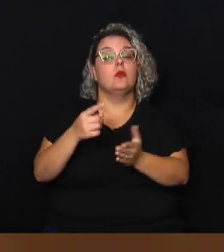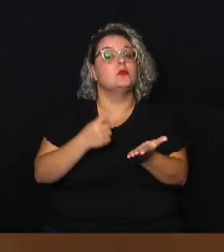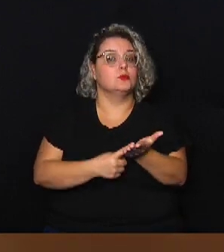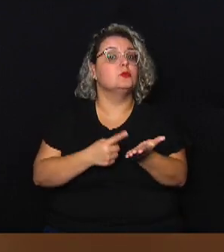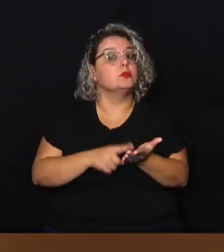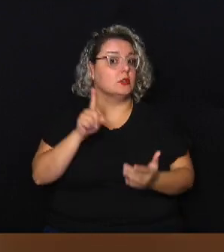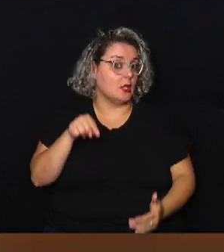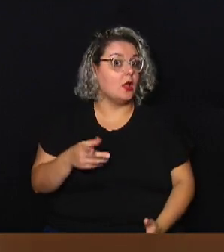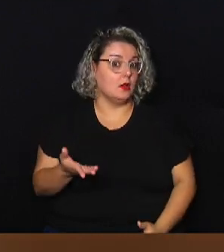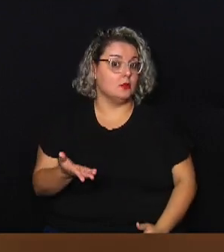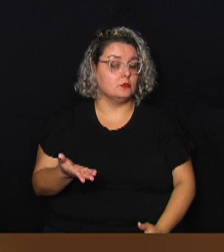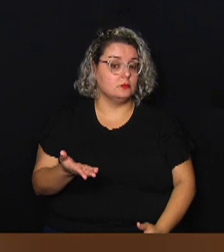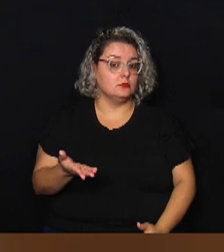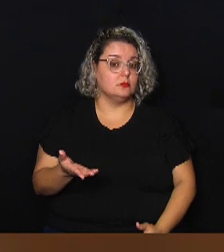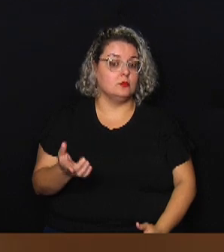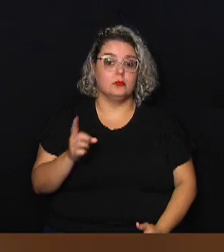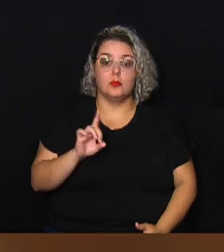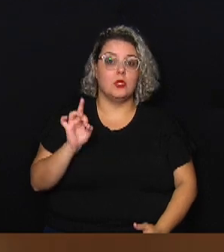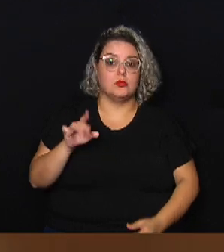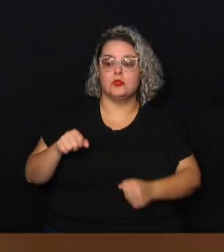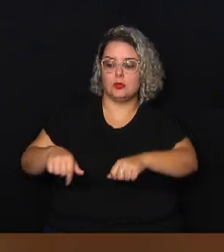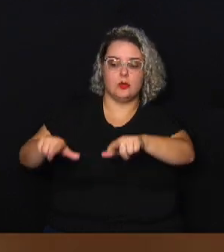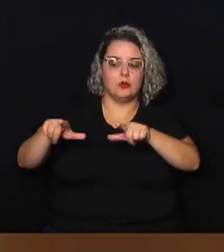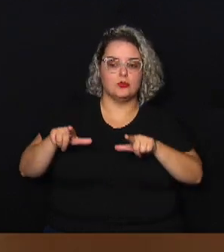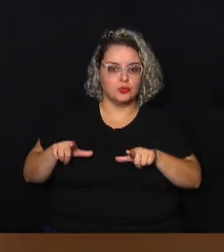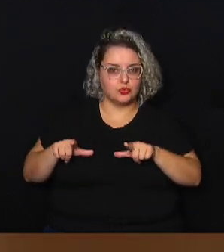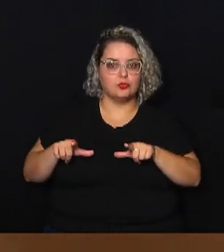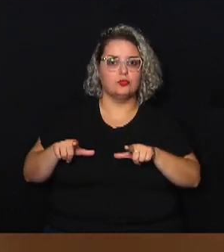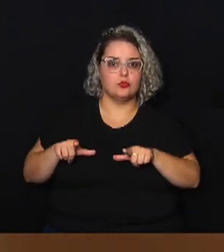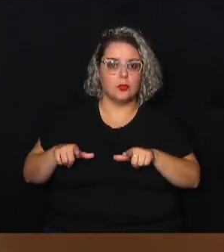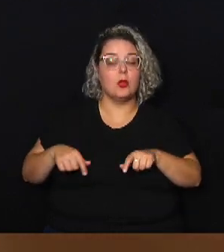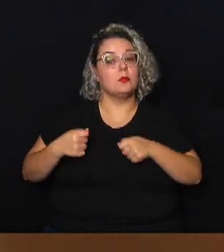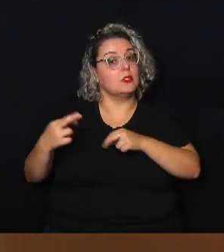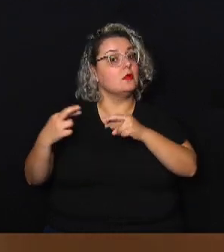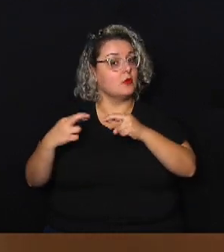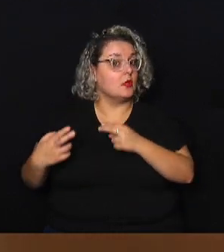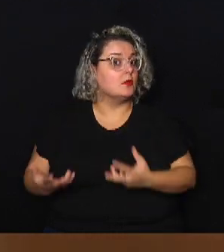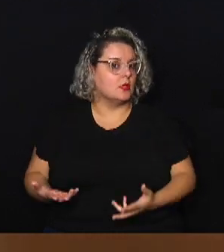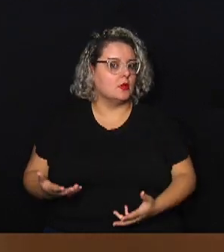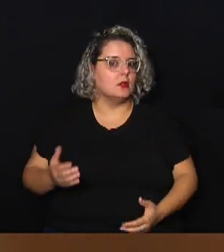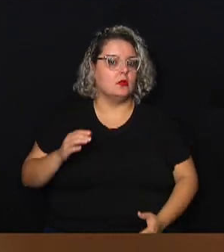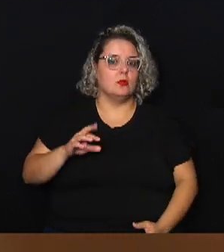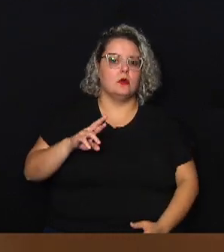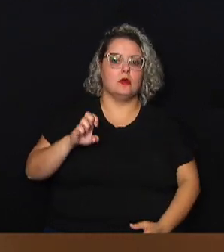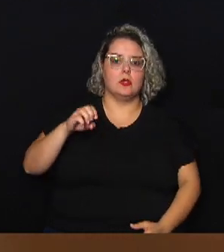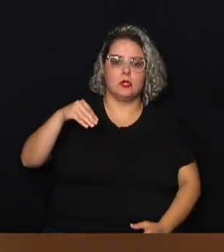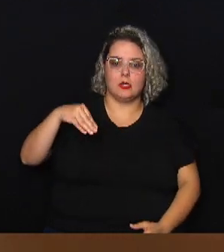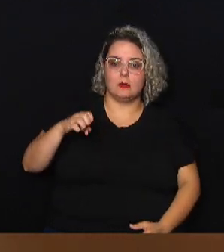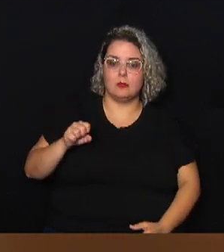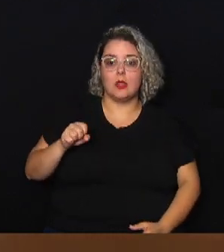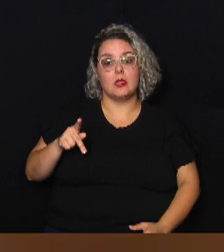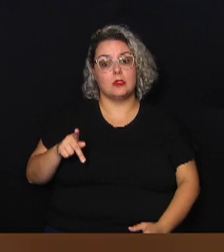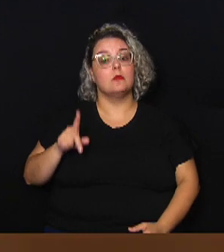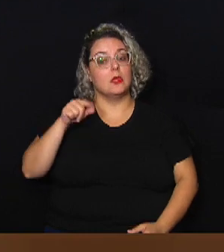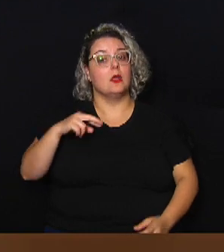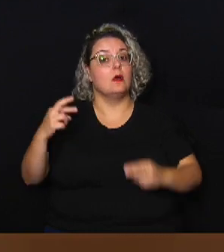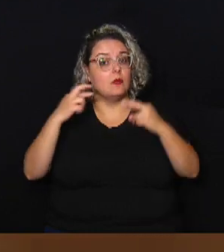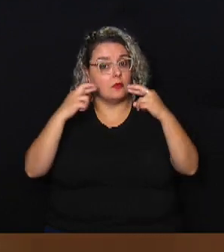é. Né? Não basta ter um diploma, esse diploma precisa ser verificado. Então, o CREMESP ele é um verificador também.